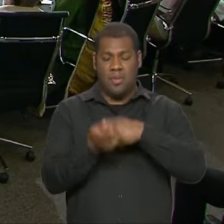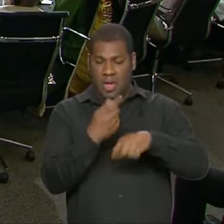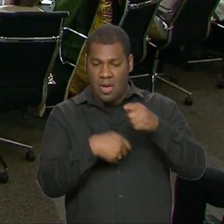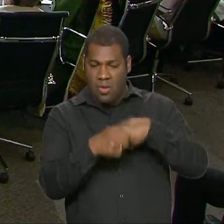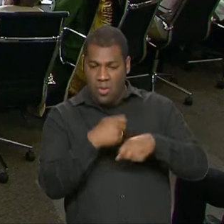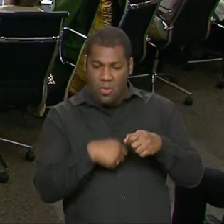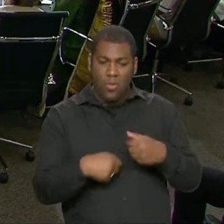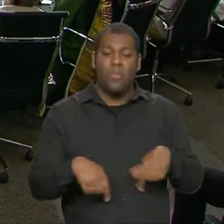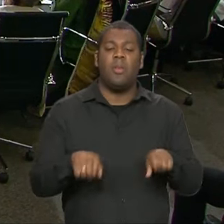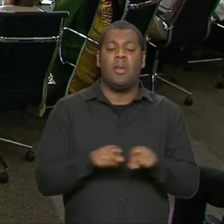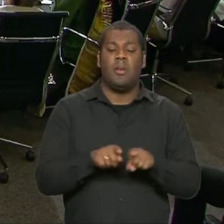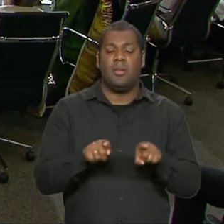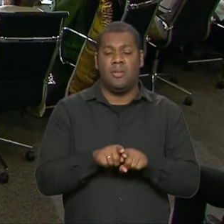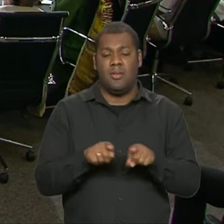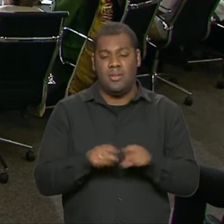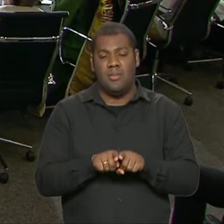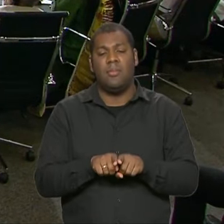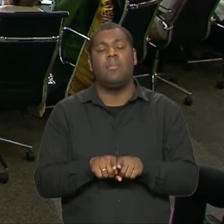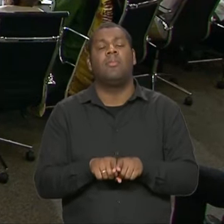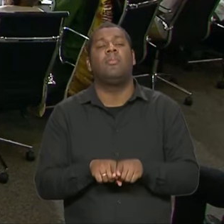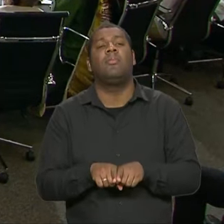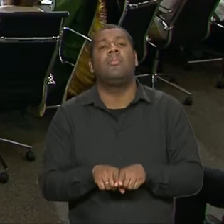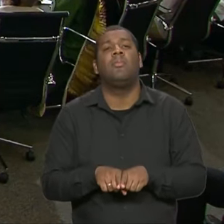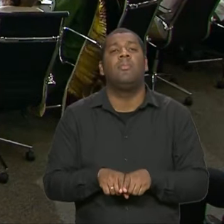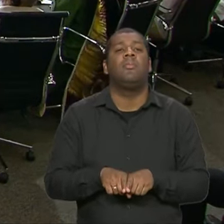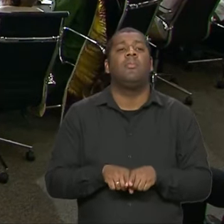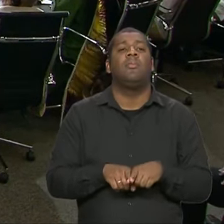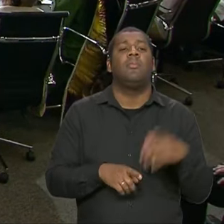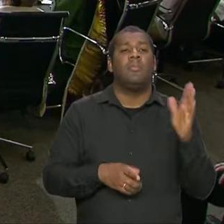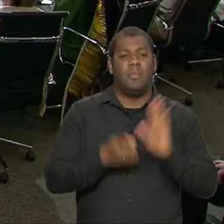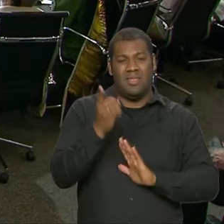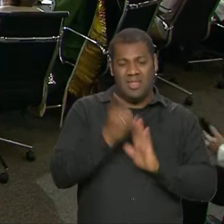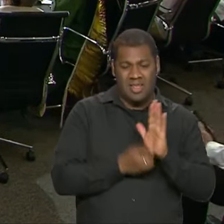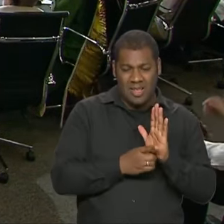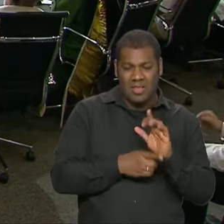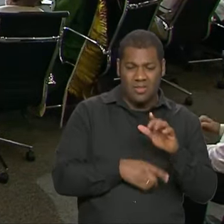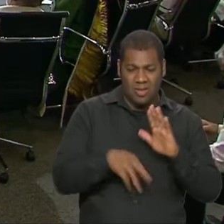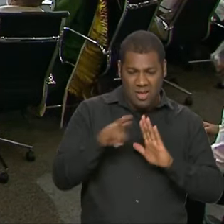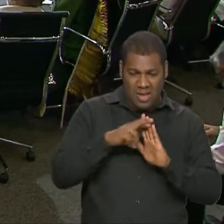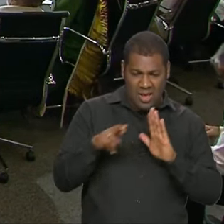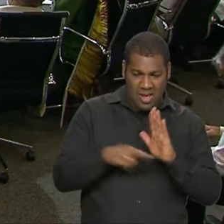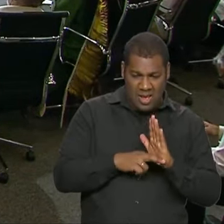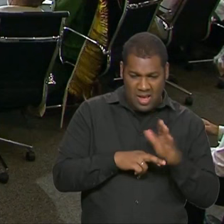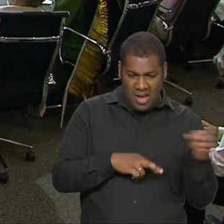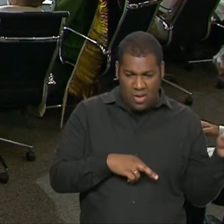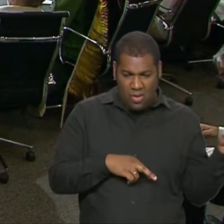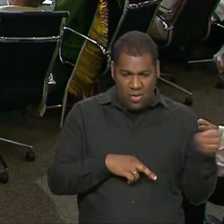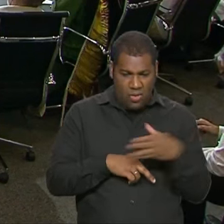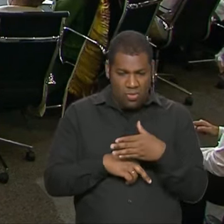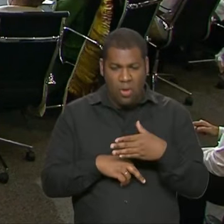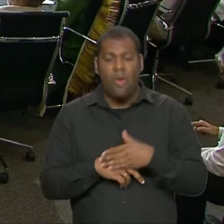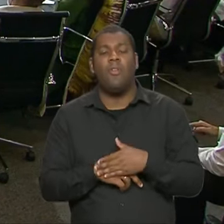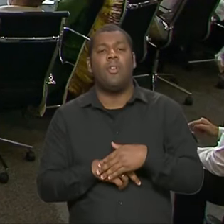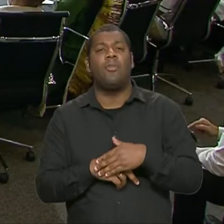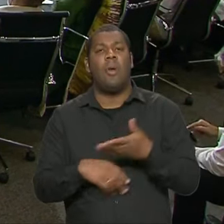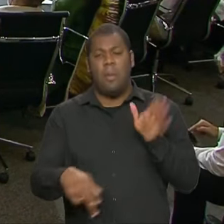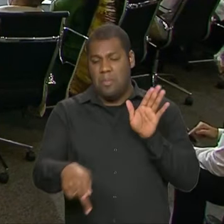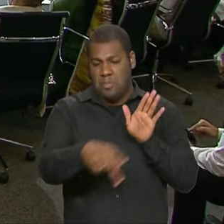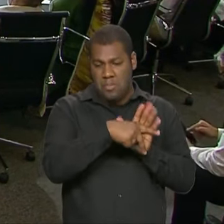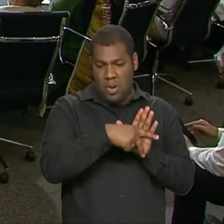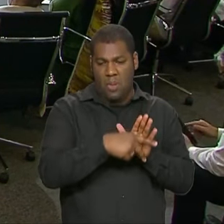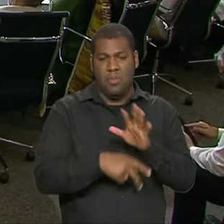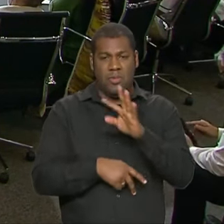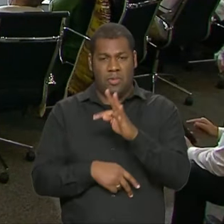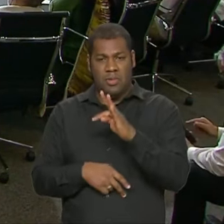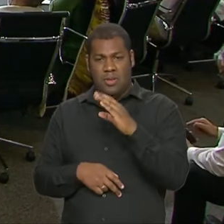a diversidade amazônica. Essa declaração tem uma nova diretriz que ativa não somente a OTCA, ativa os